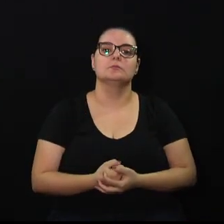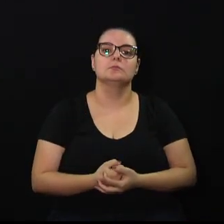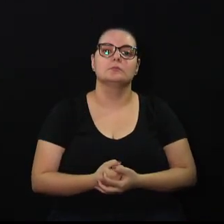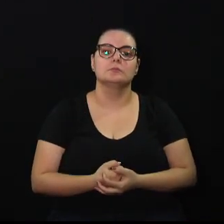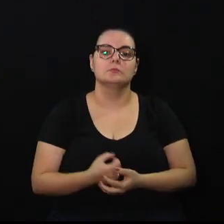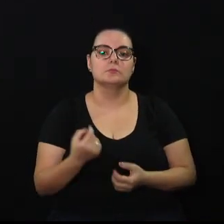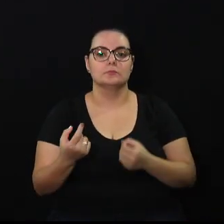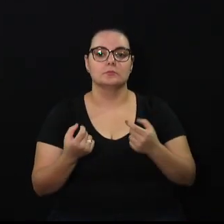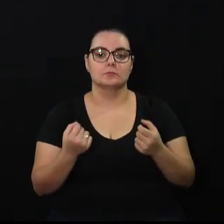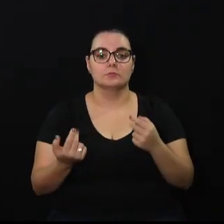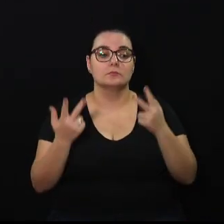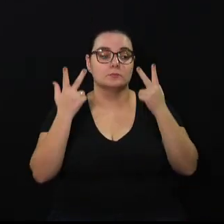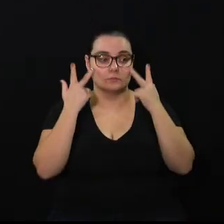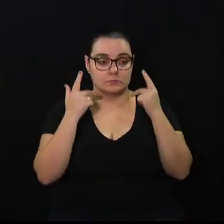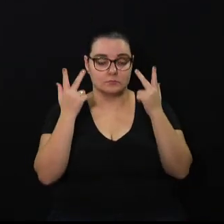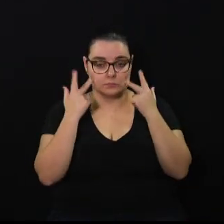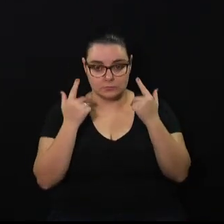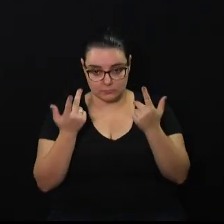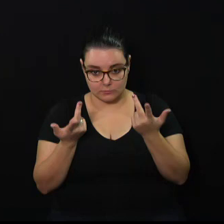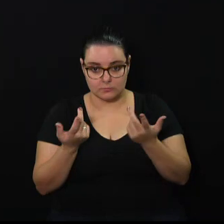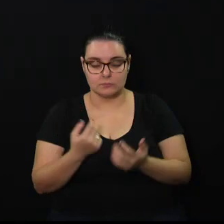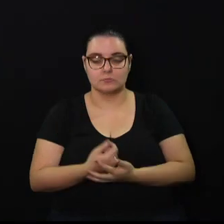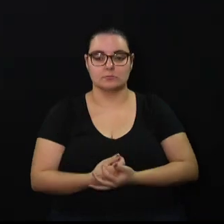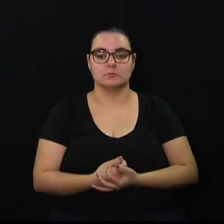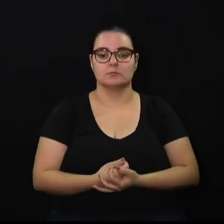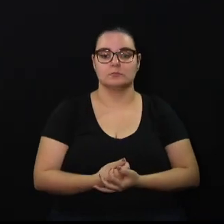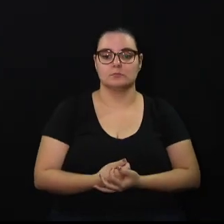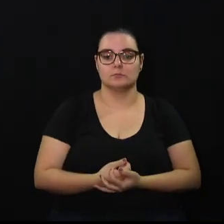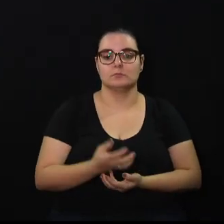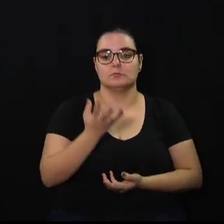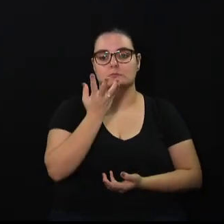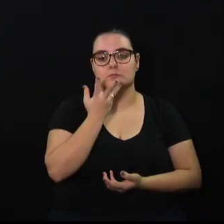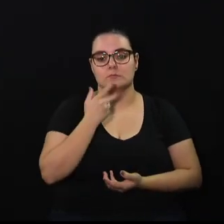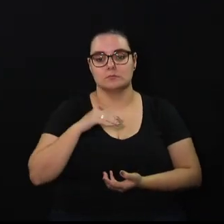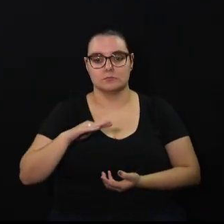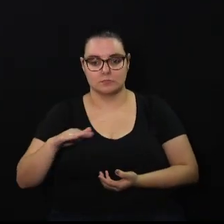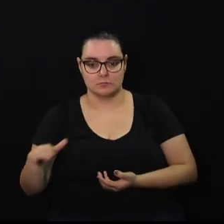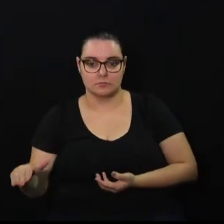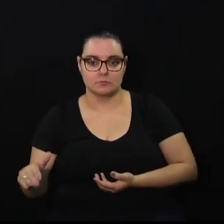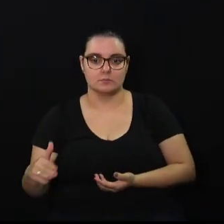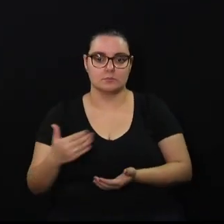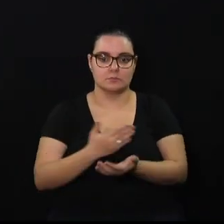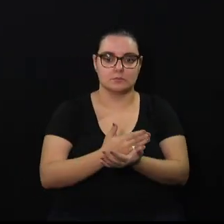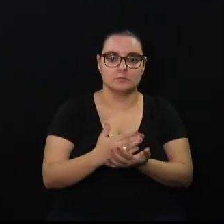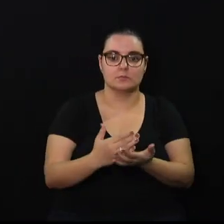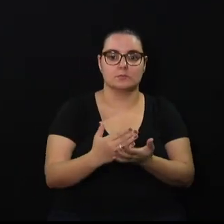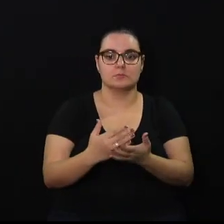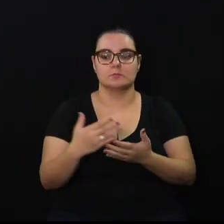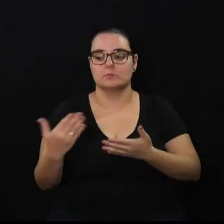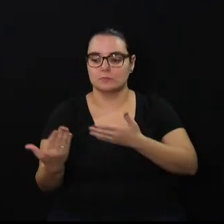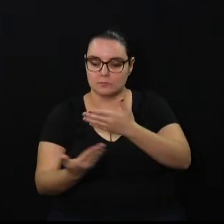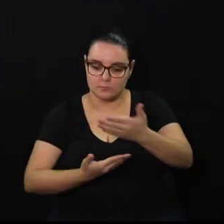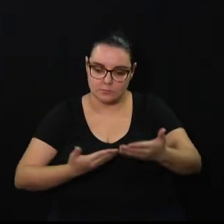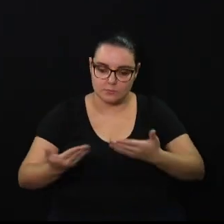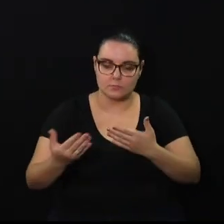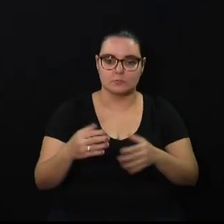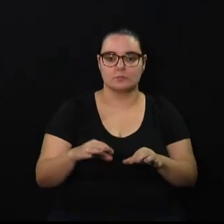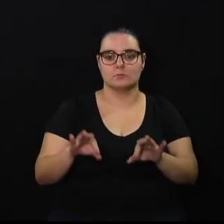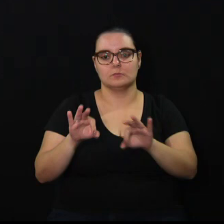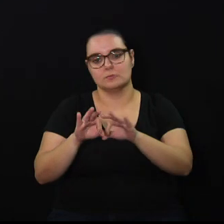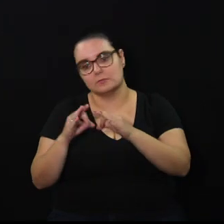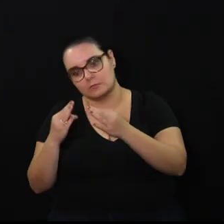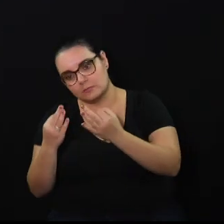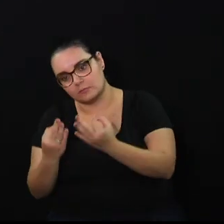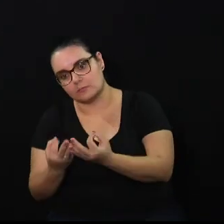de forma natural então é a criança quando começa a socializar com os pares e